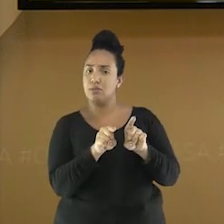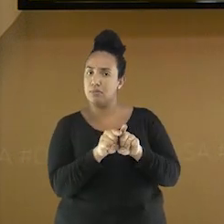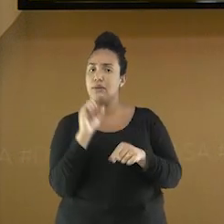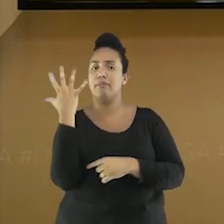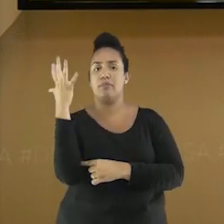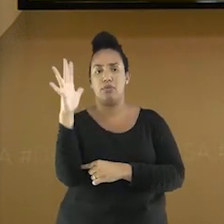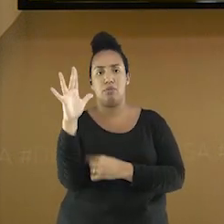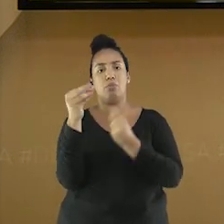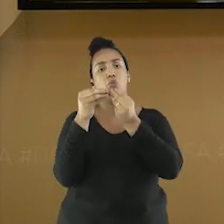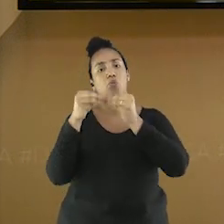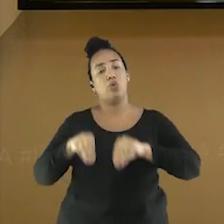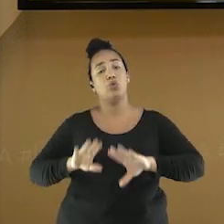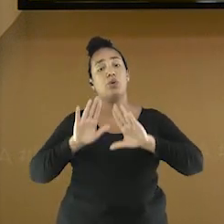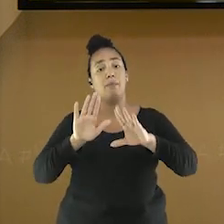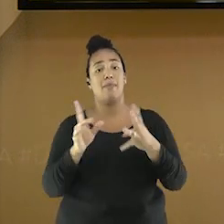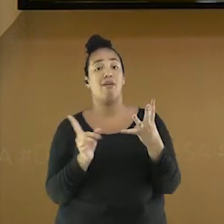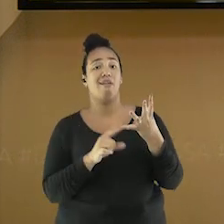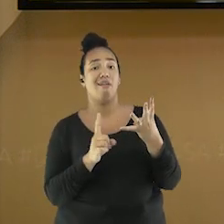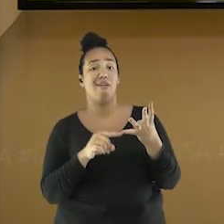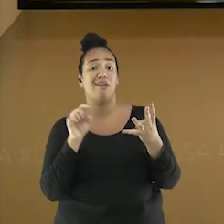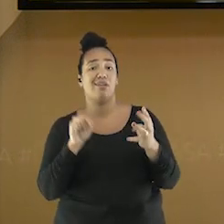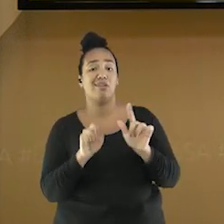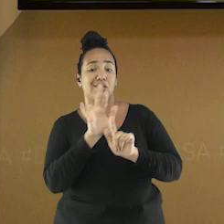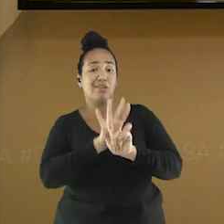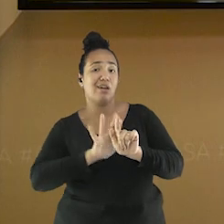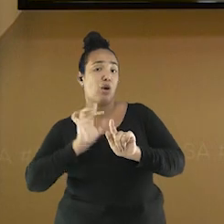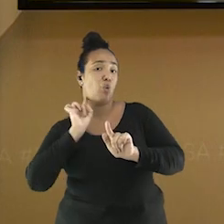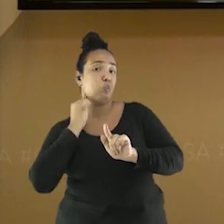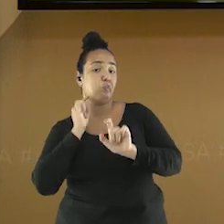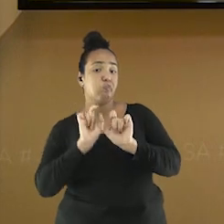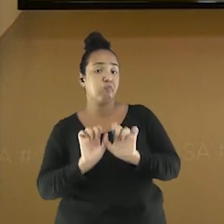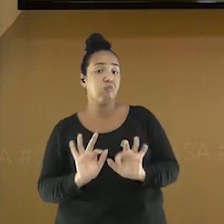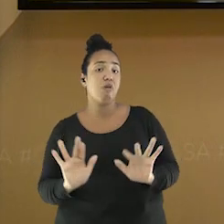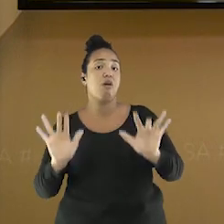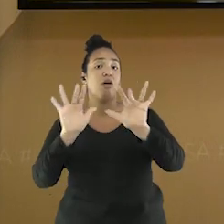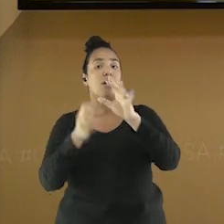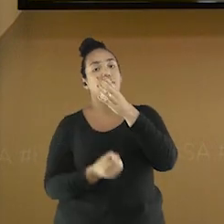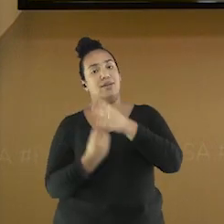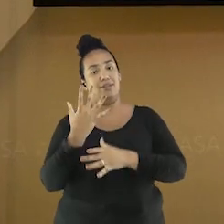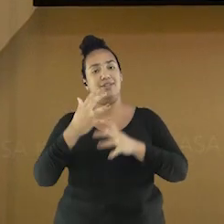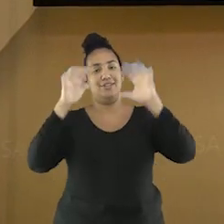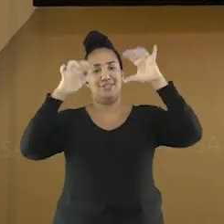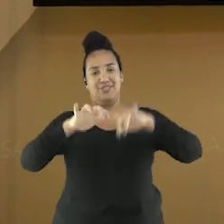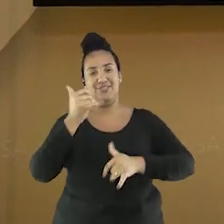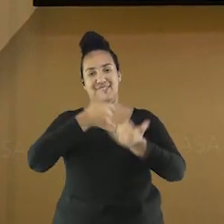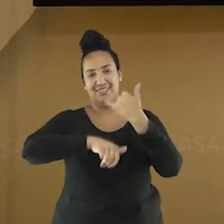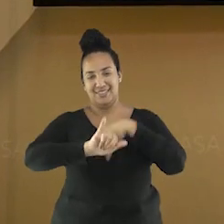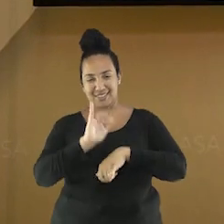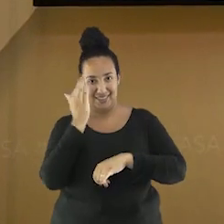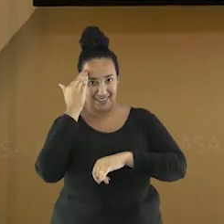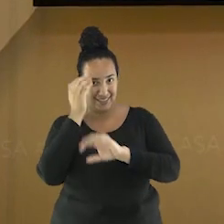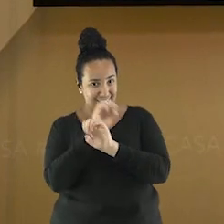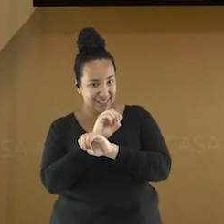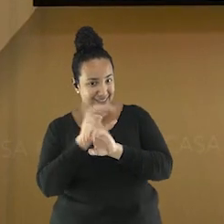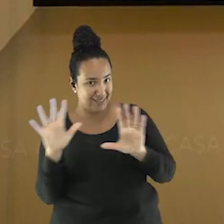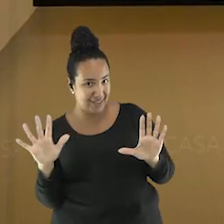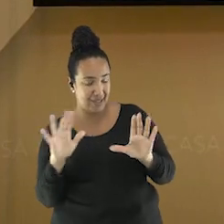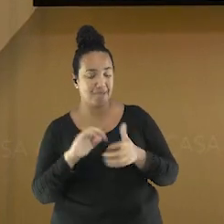a emissão de gases poluentes que, como vimos durante a aula, são a causa da chuva ácida. Entendido?